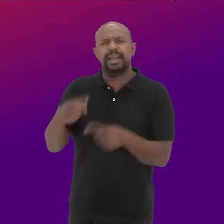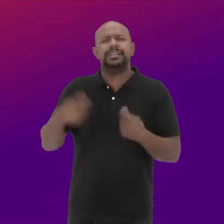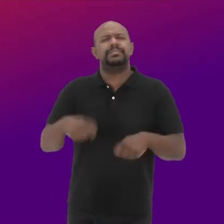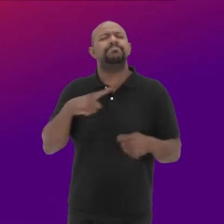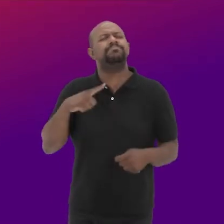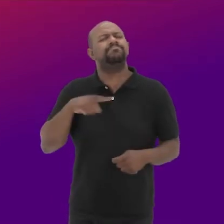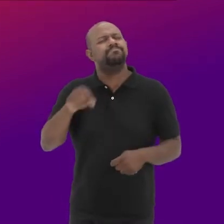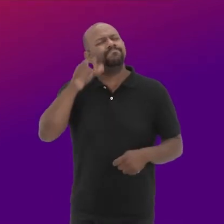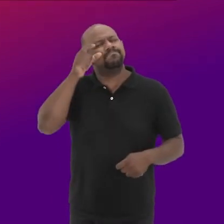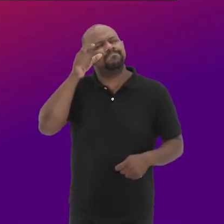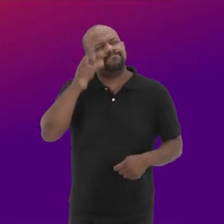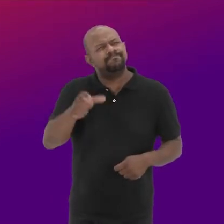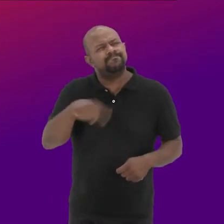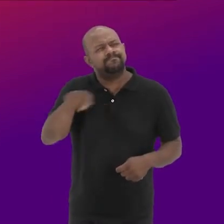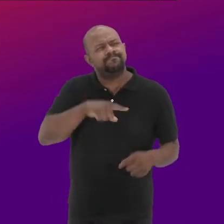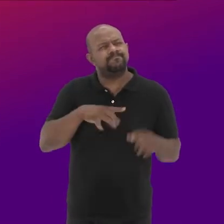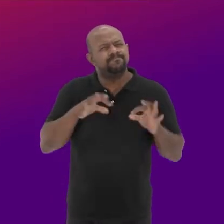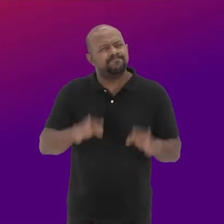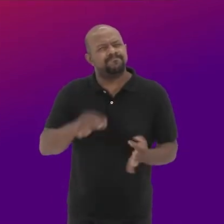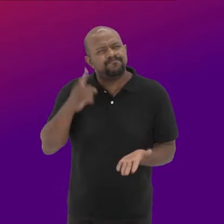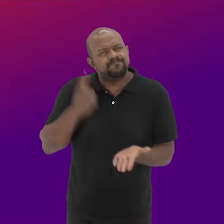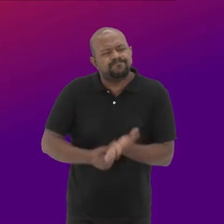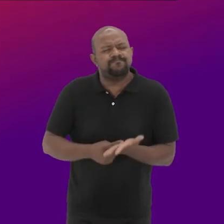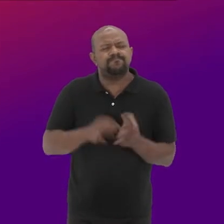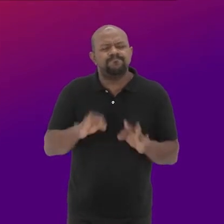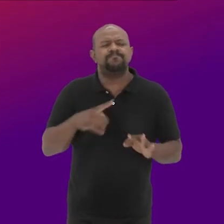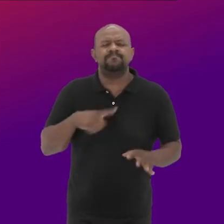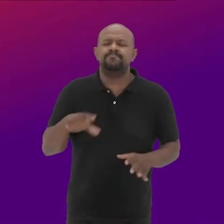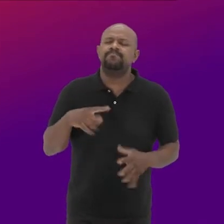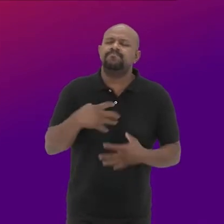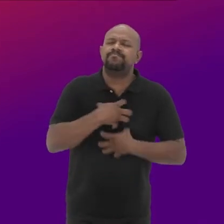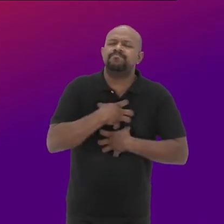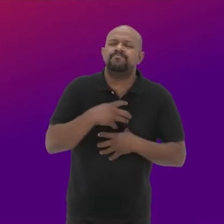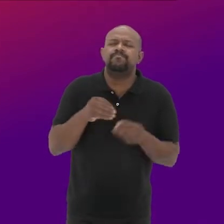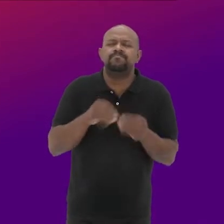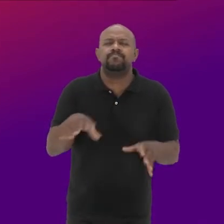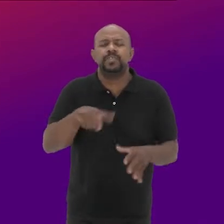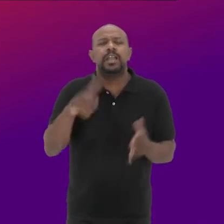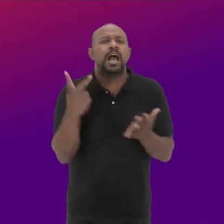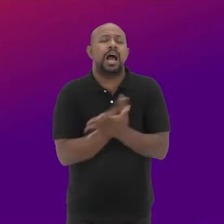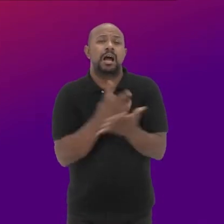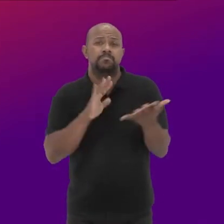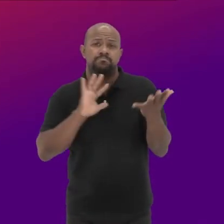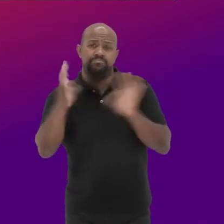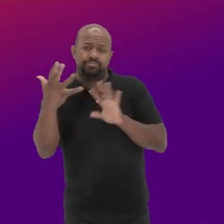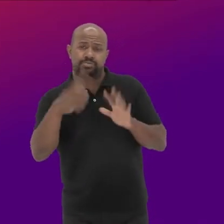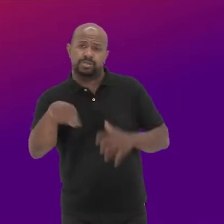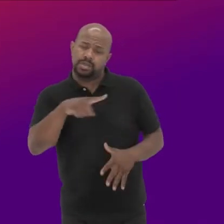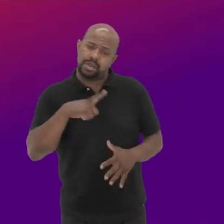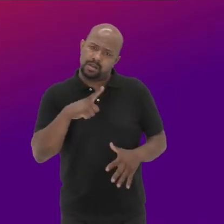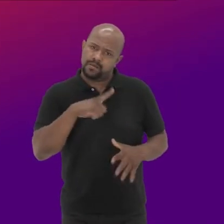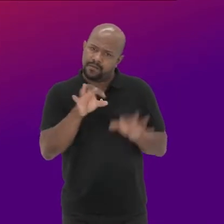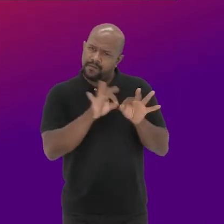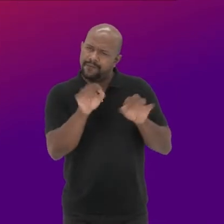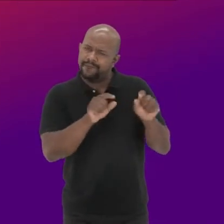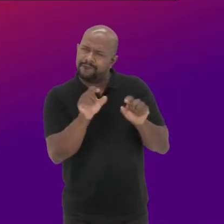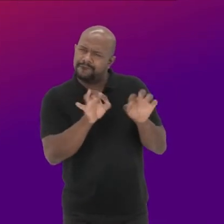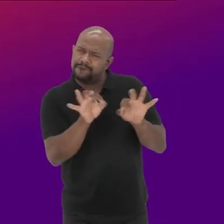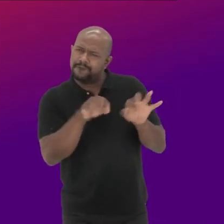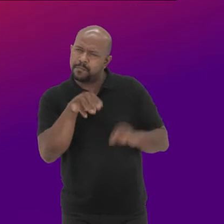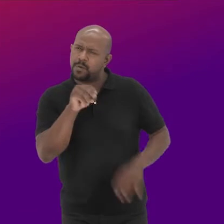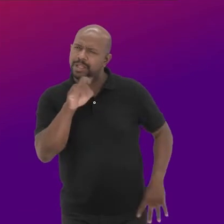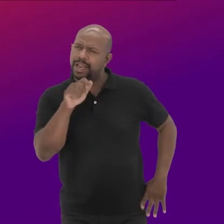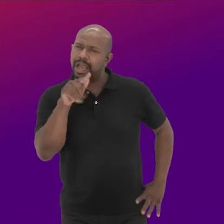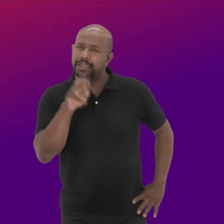proteção tenha um interesse assegurável que possa ser afetado por um desses eventos que eu fiz a